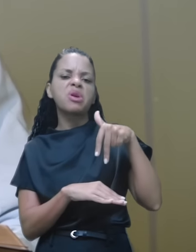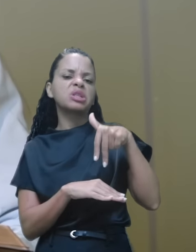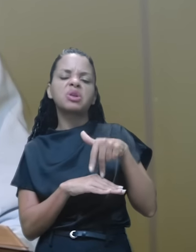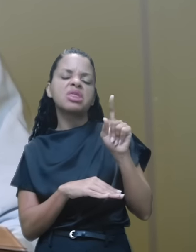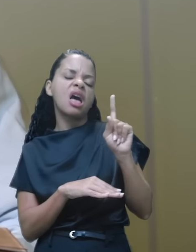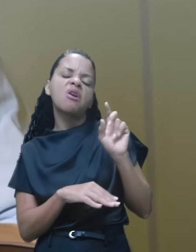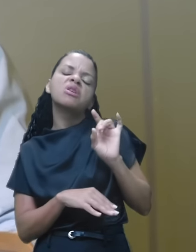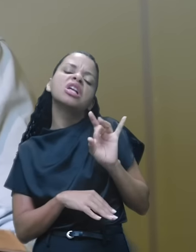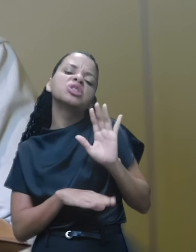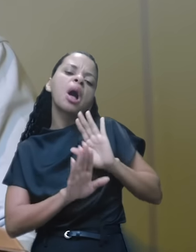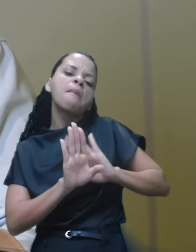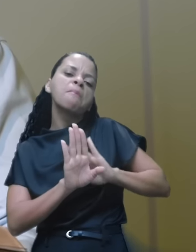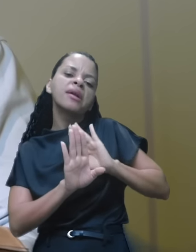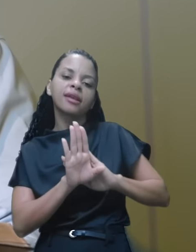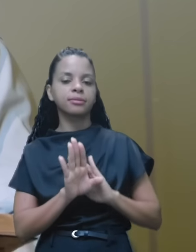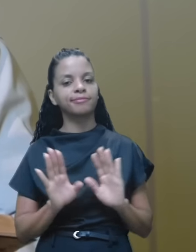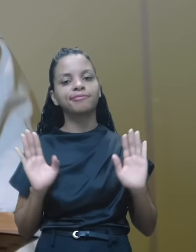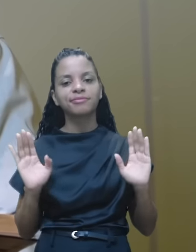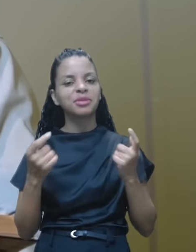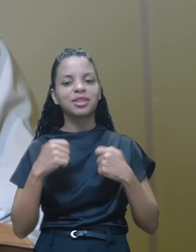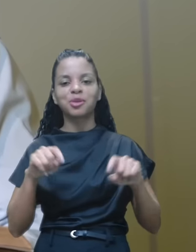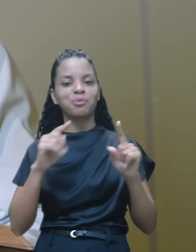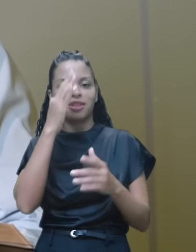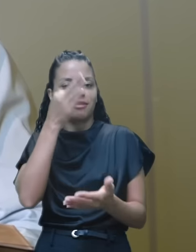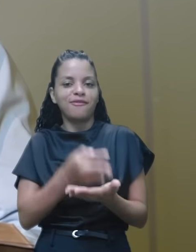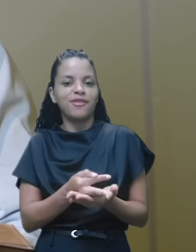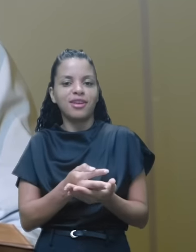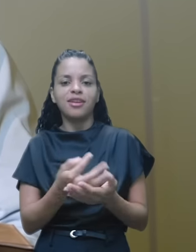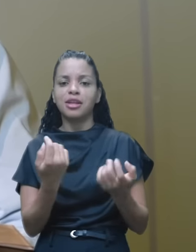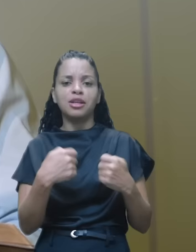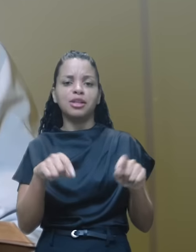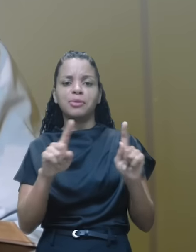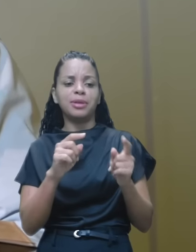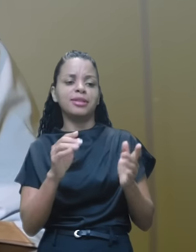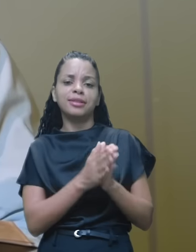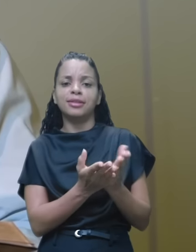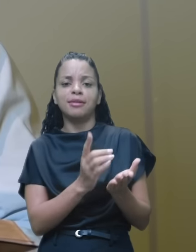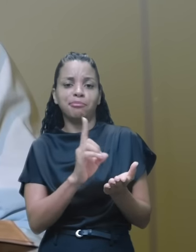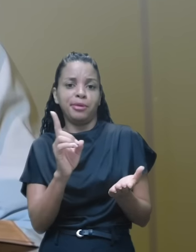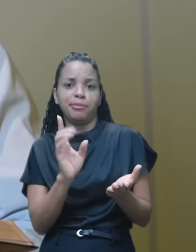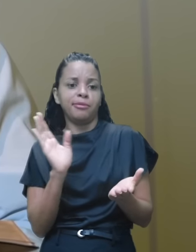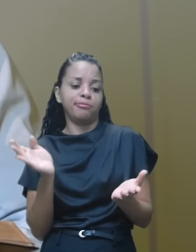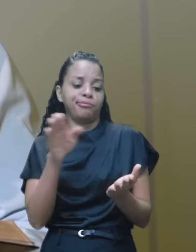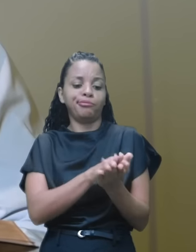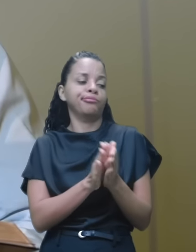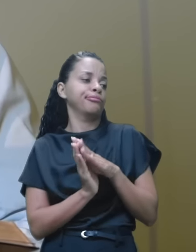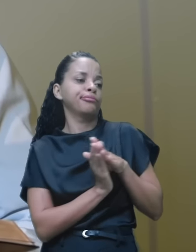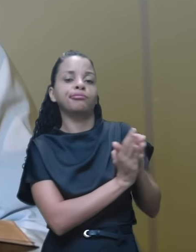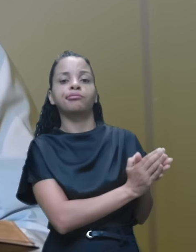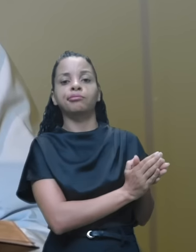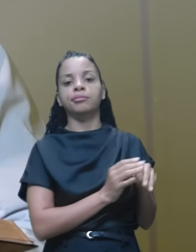uma ilustração, alguma coisa, acabou. A gente pode fechar a Bíblia e vamos embora. A ressurreição ele é